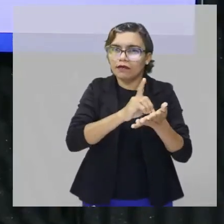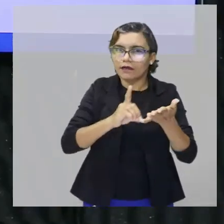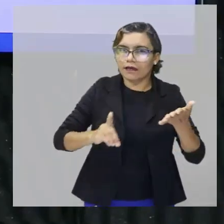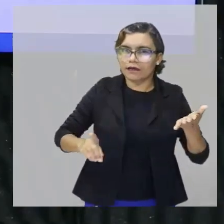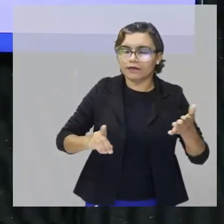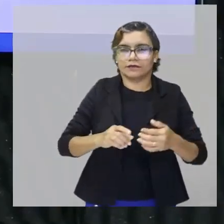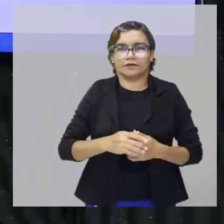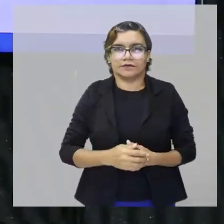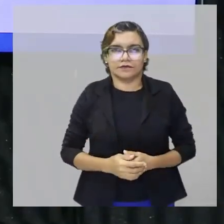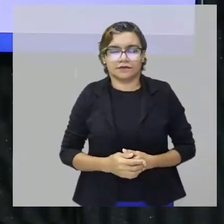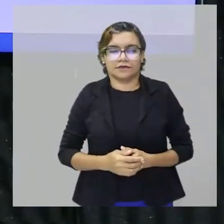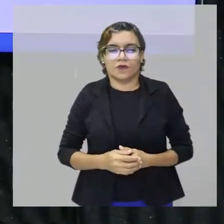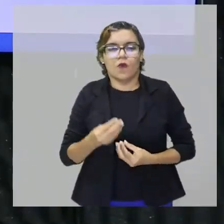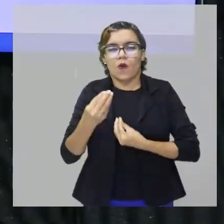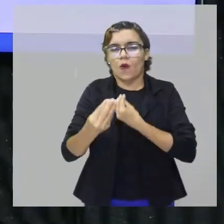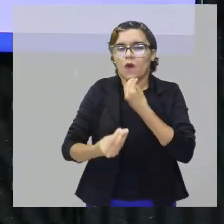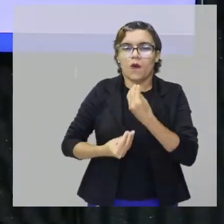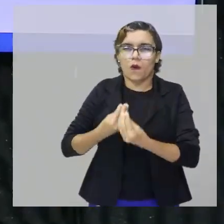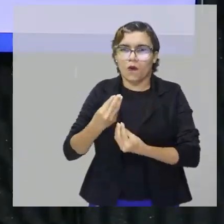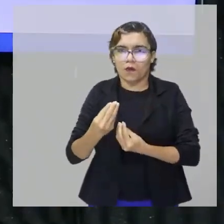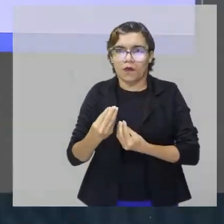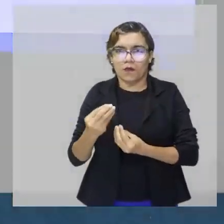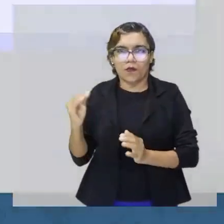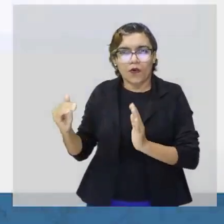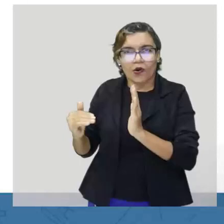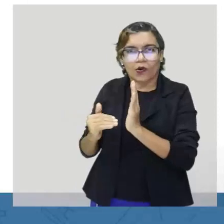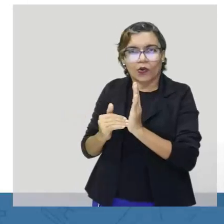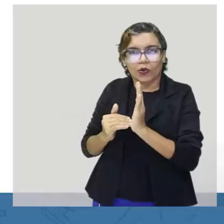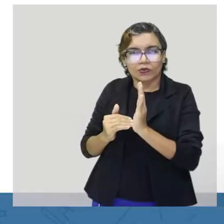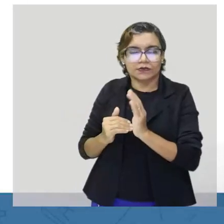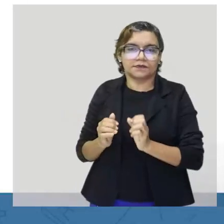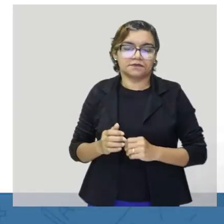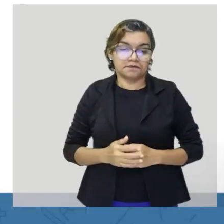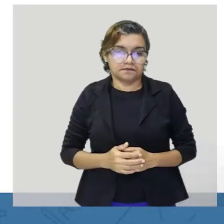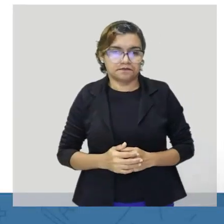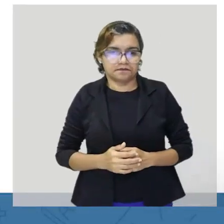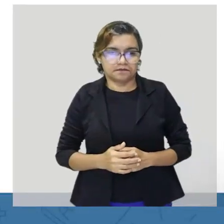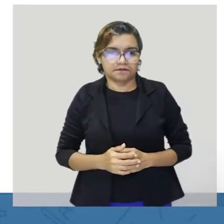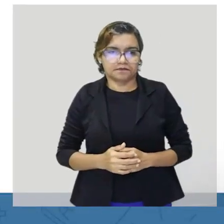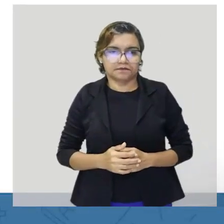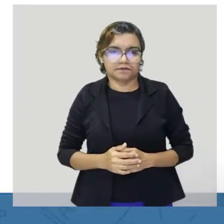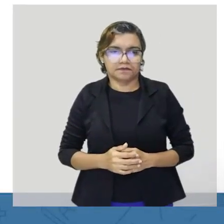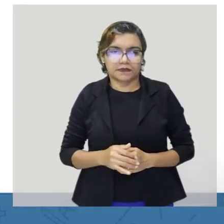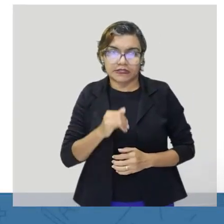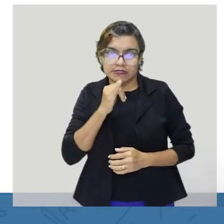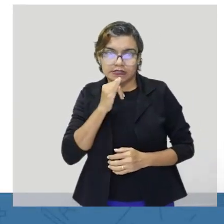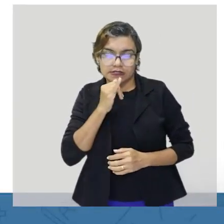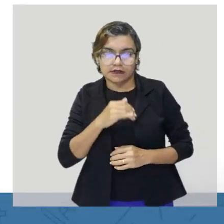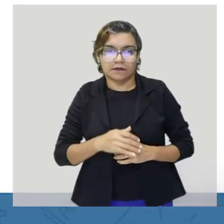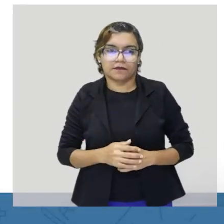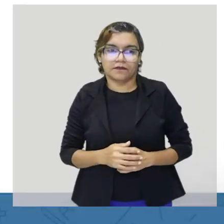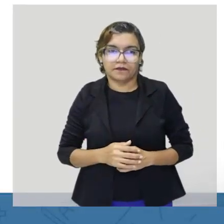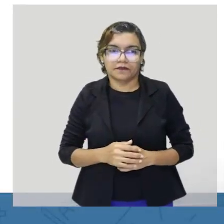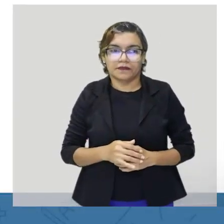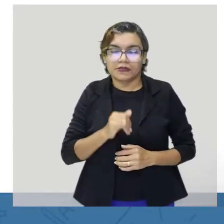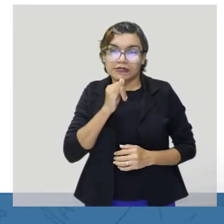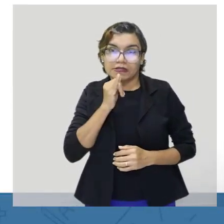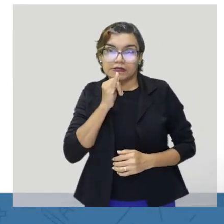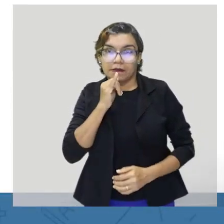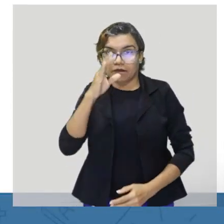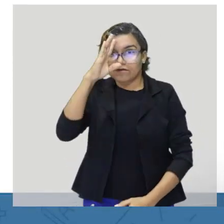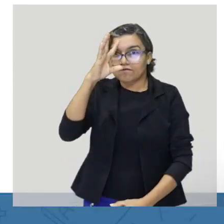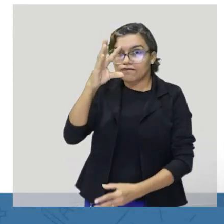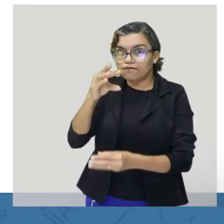O que deve aparecer na conclusão? Na conclusão deve aparecer o quê? O fechamento das ideias,